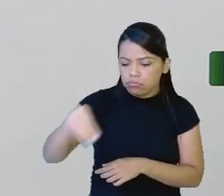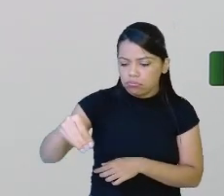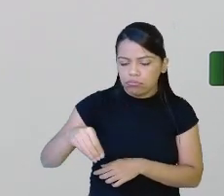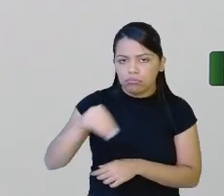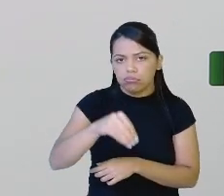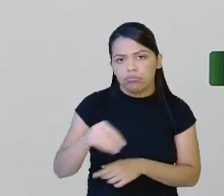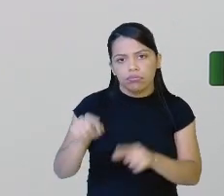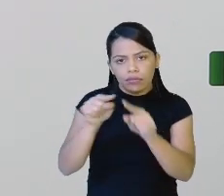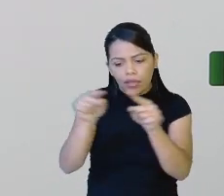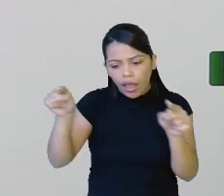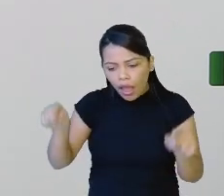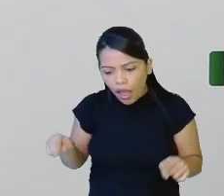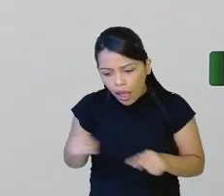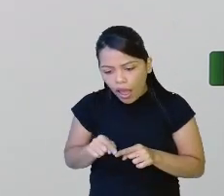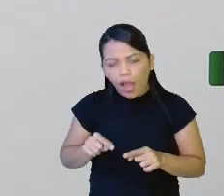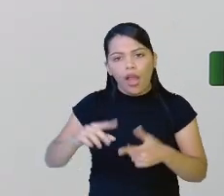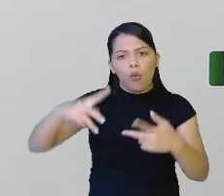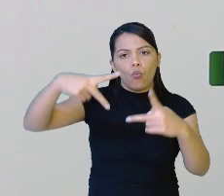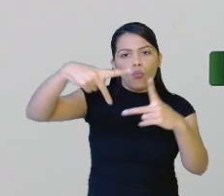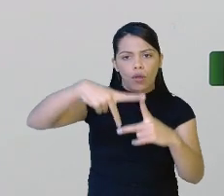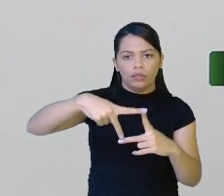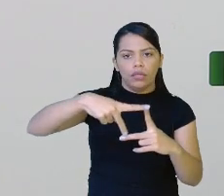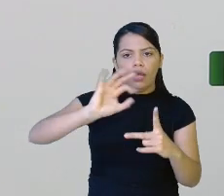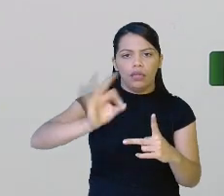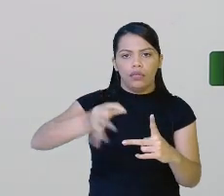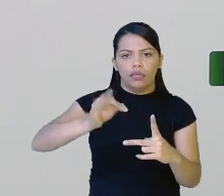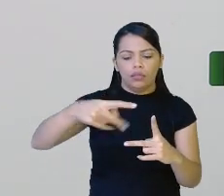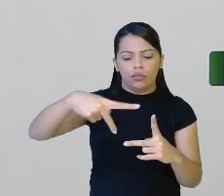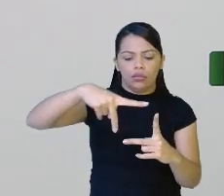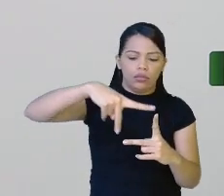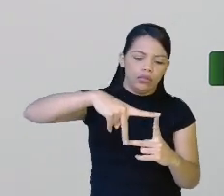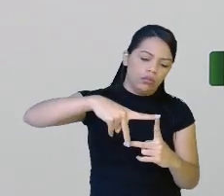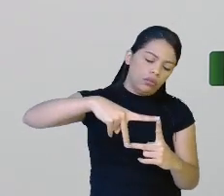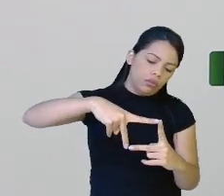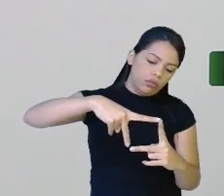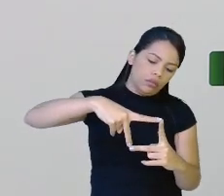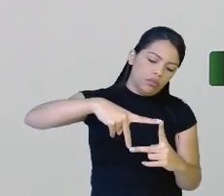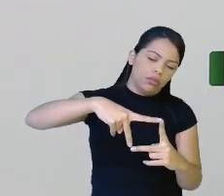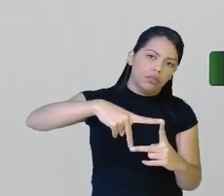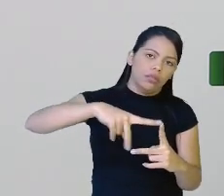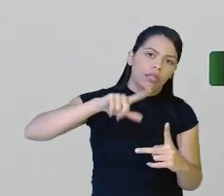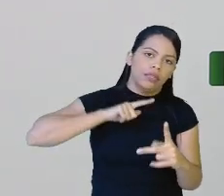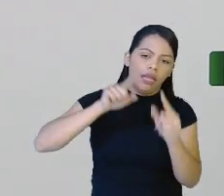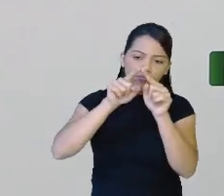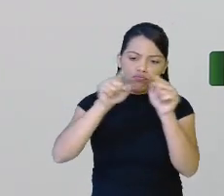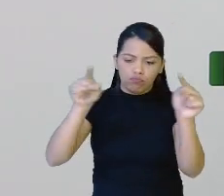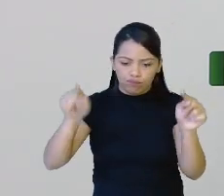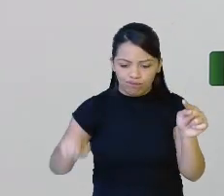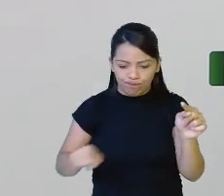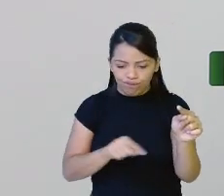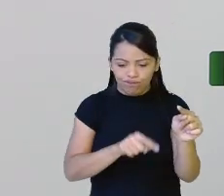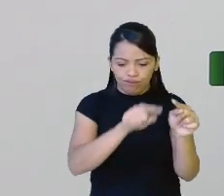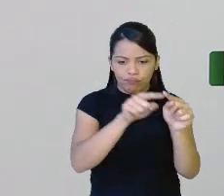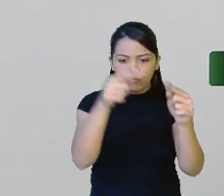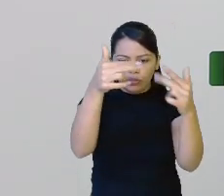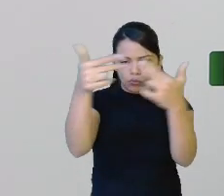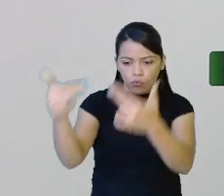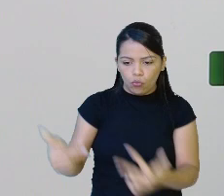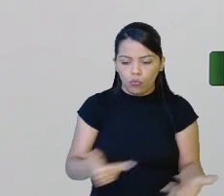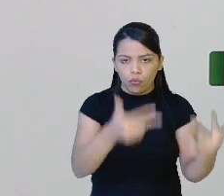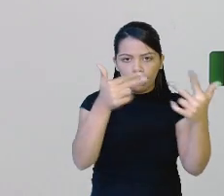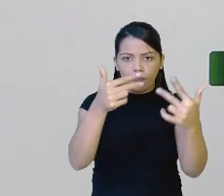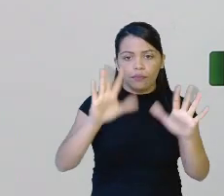é um quadrado. Um quadrilátero de lados iguais. Então, eu vou ter